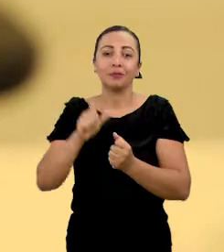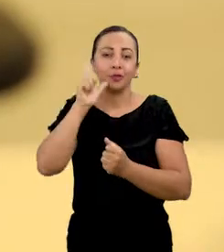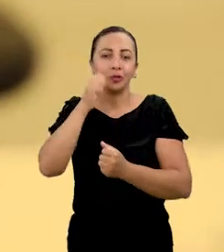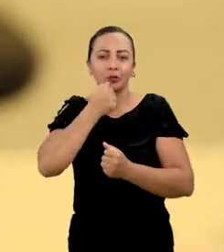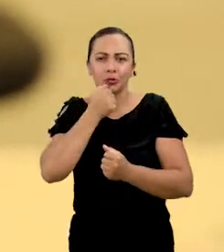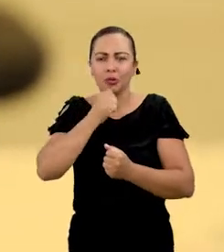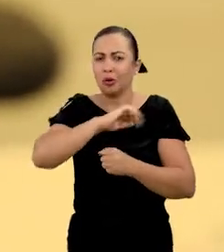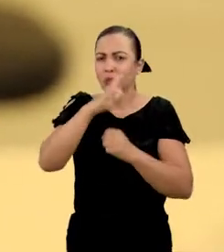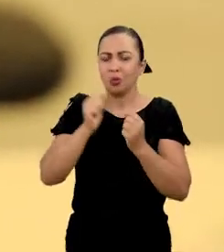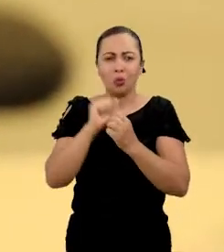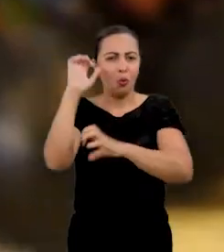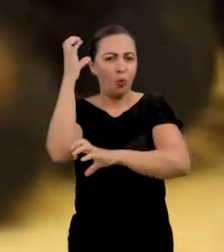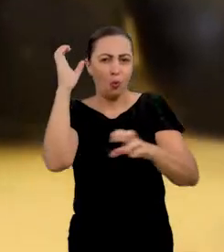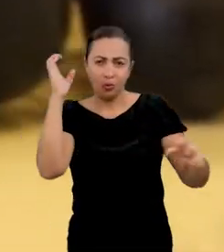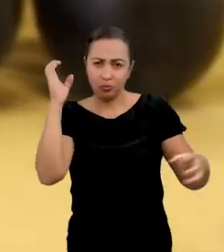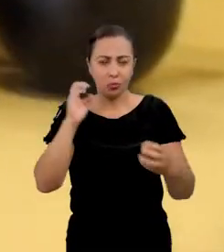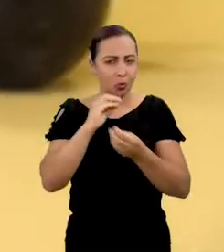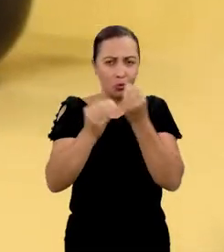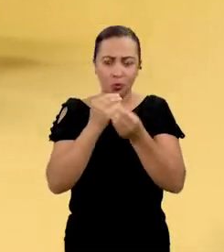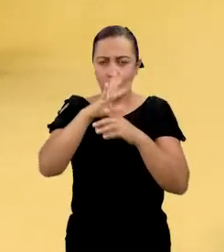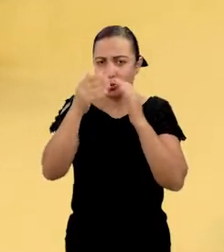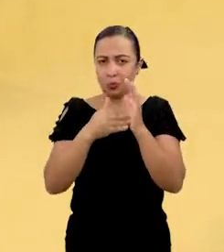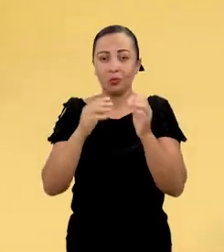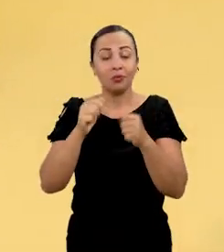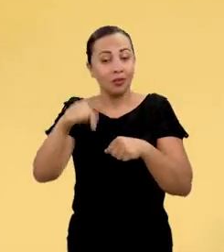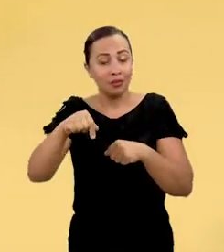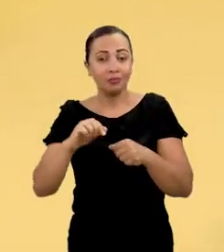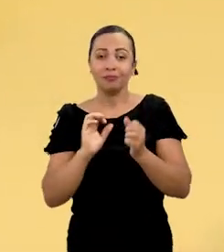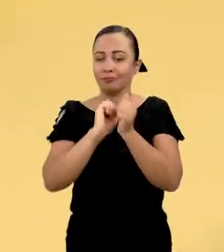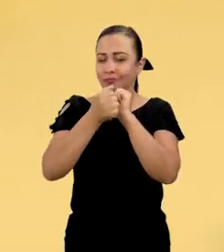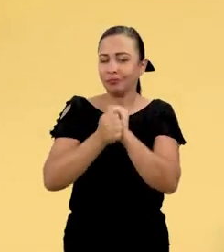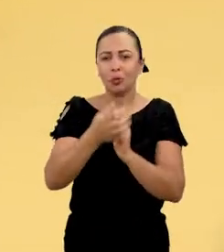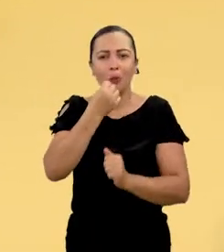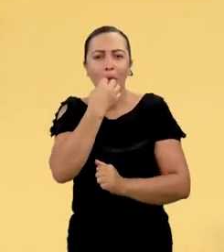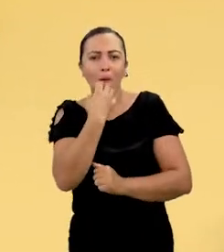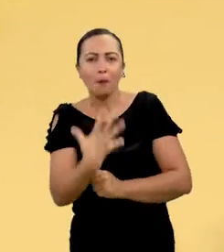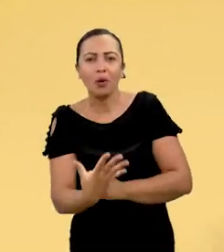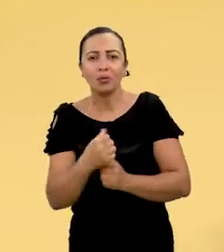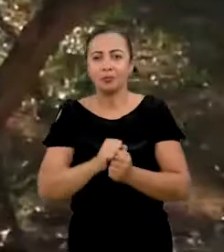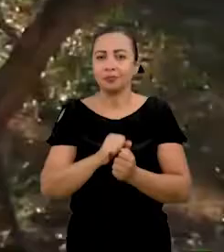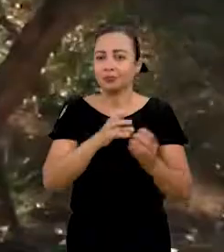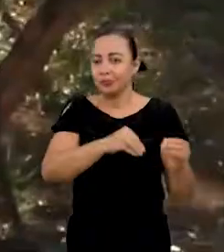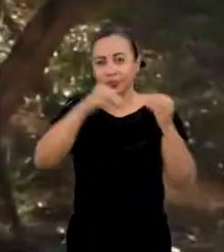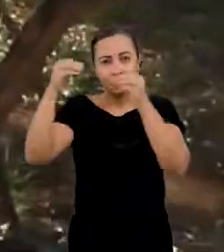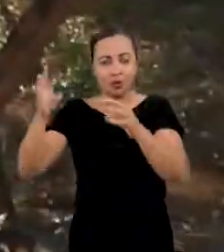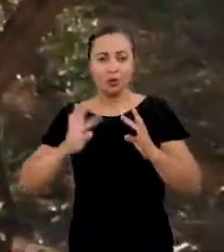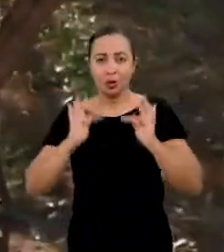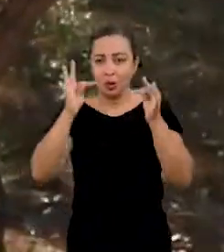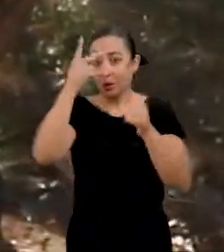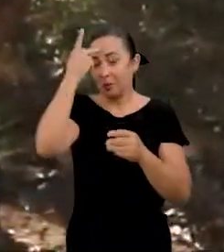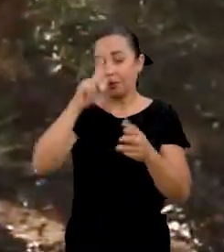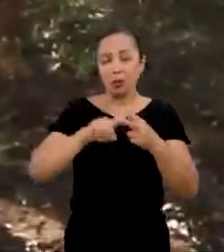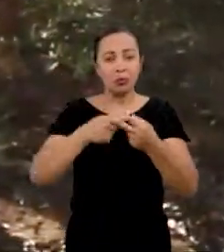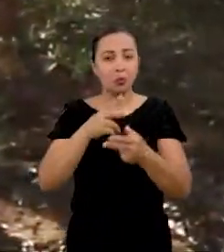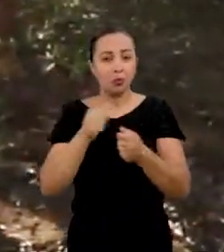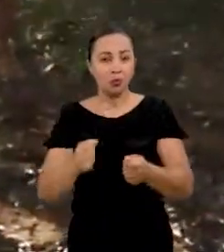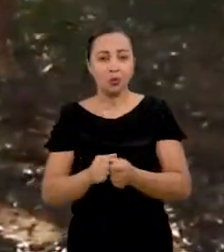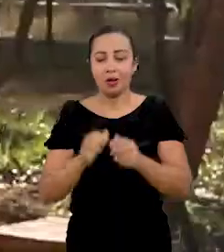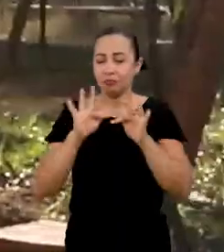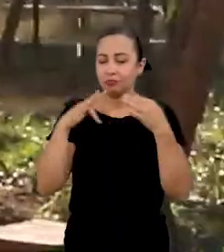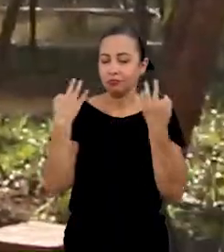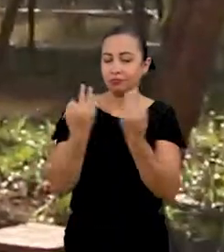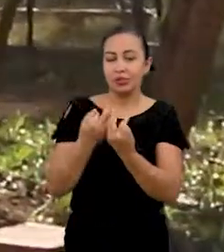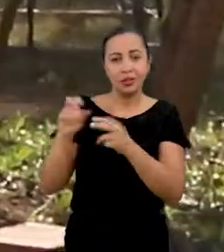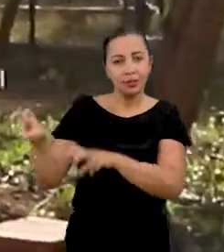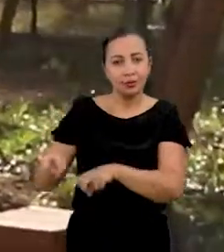O semiárido como um todo. E aqui no sertão elas se adaptaram bem. E a gente levou agora essa tecnologia para os produtores,